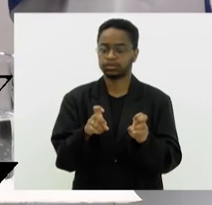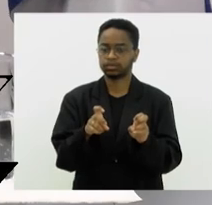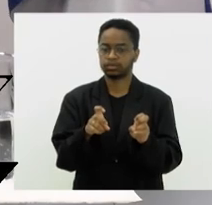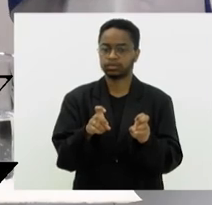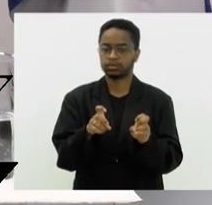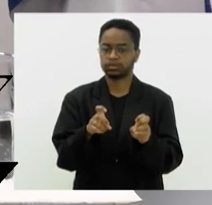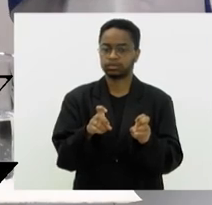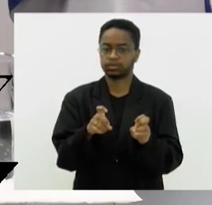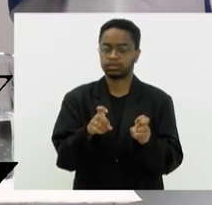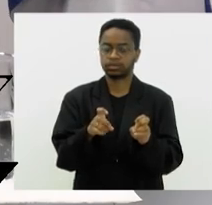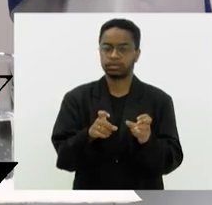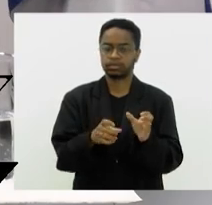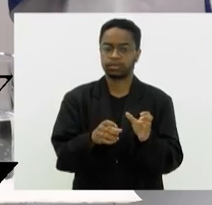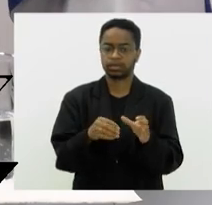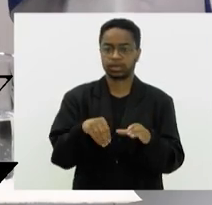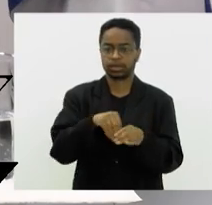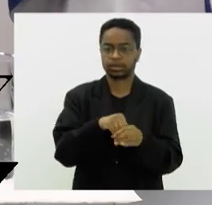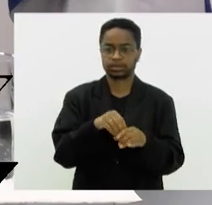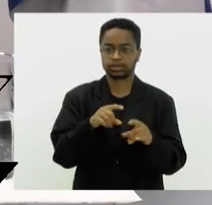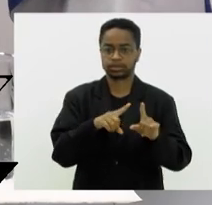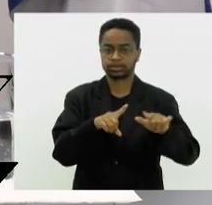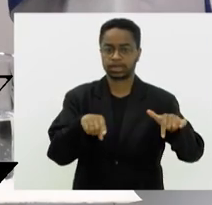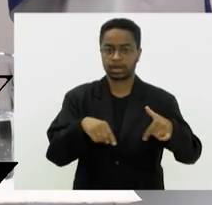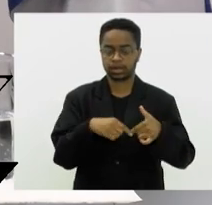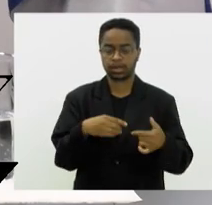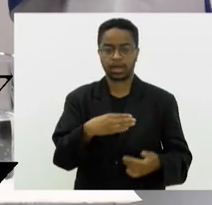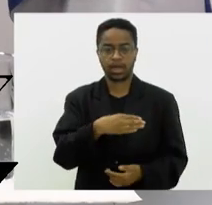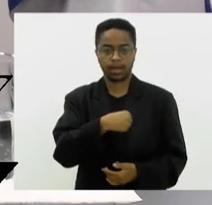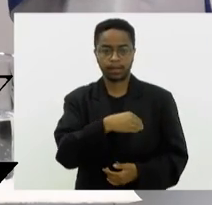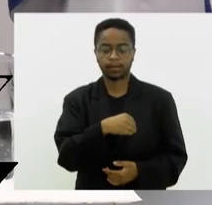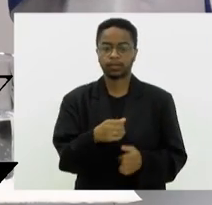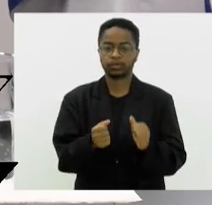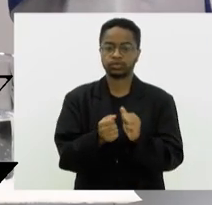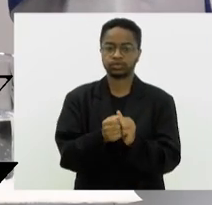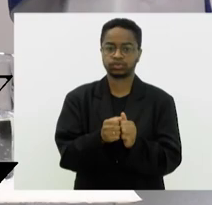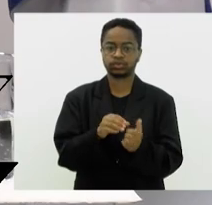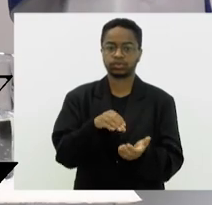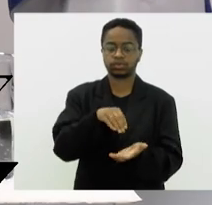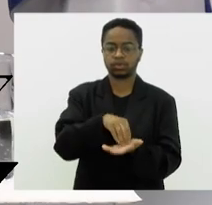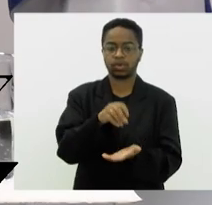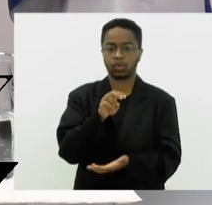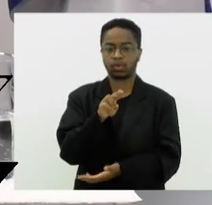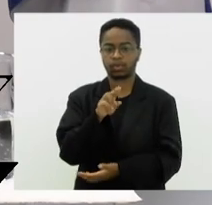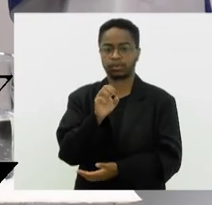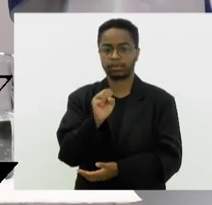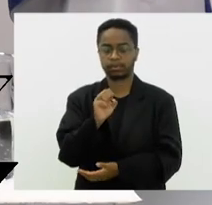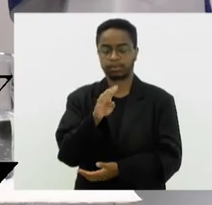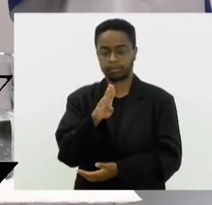salas de aula de apoio ao aleitamento materno junto às unidades básicas de saúde no âmbito do Estado do Rio de